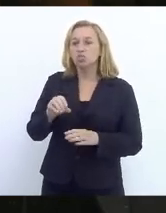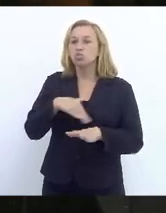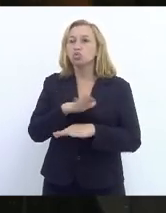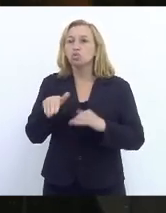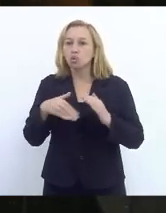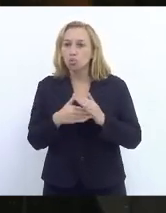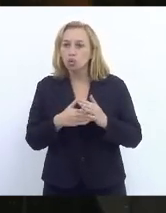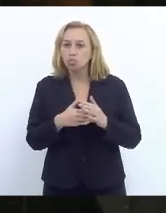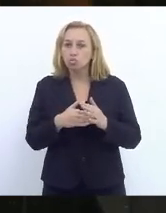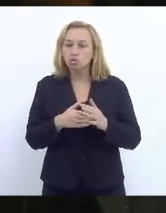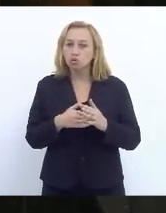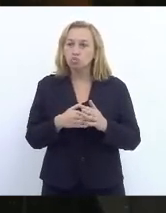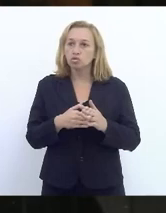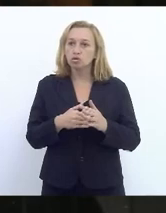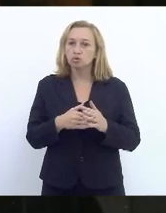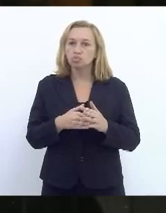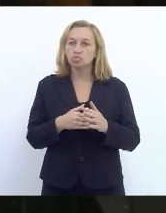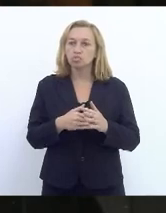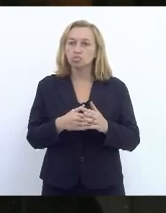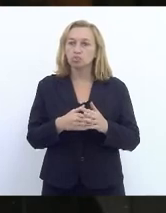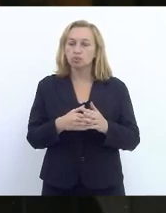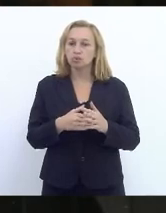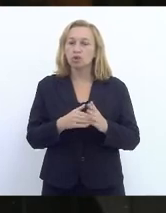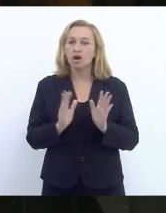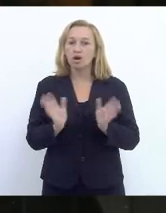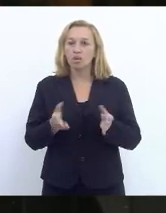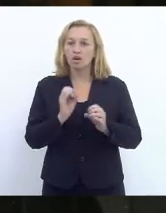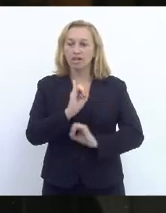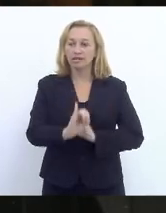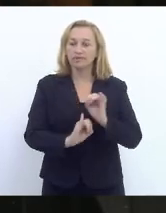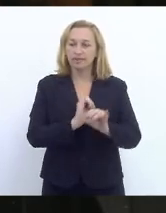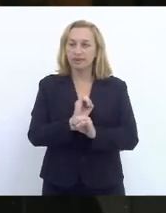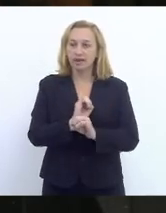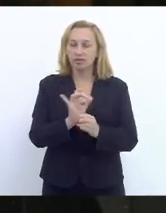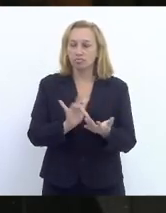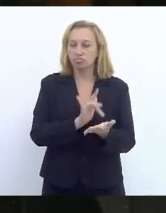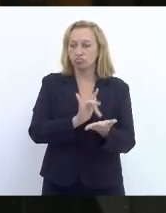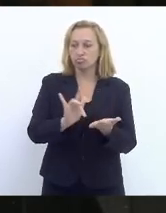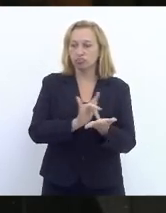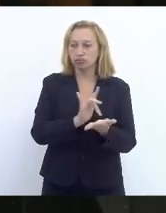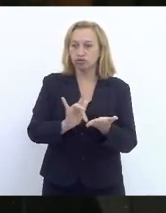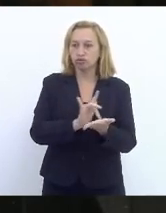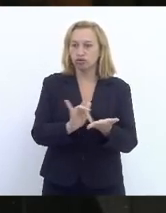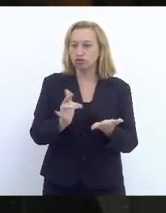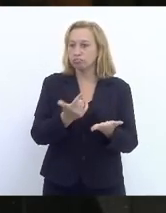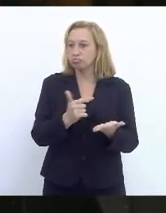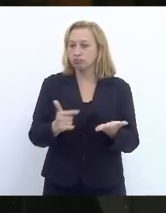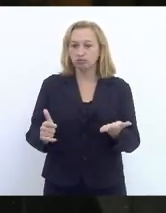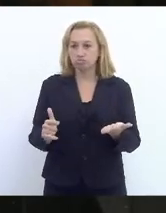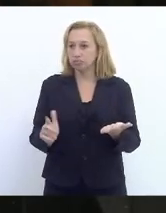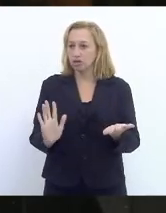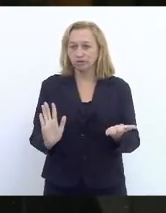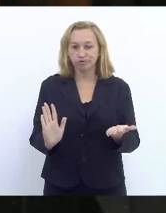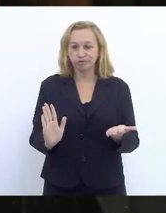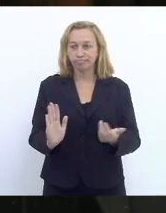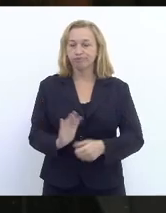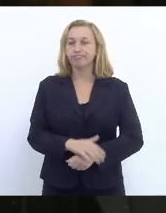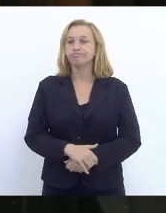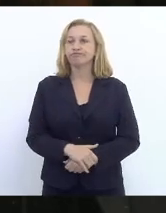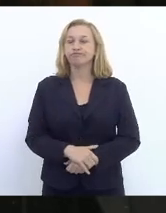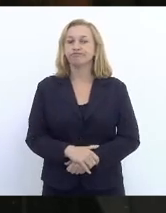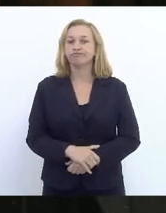passaram a ser via internet hora então não tem mais a conta a prestação de